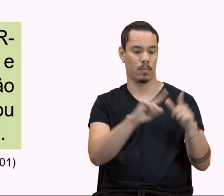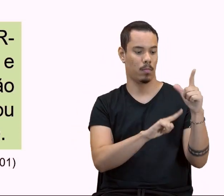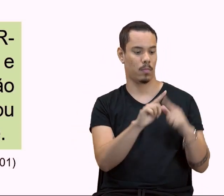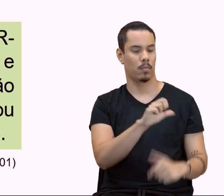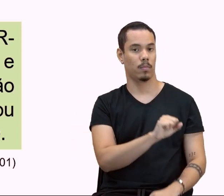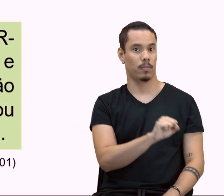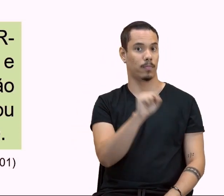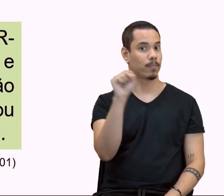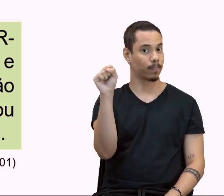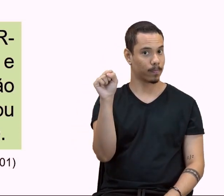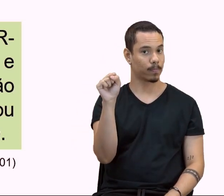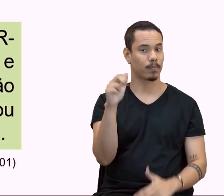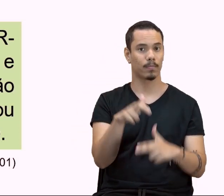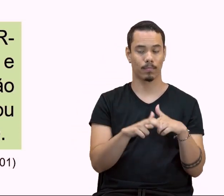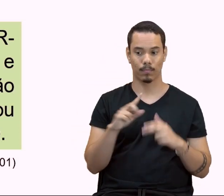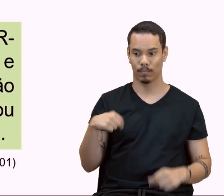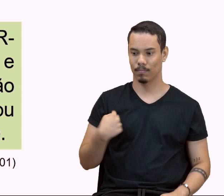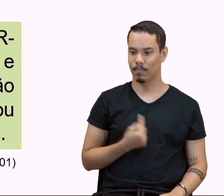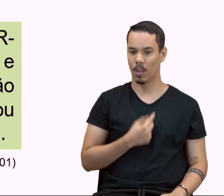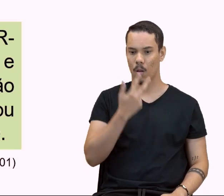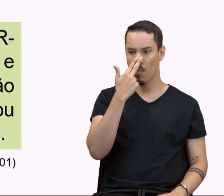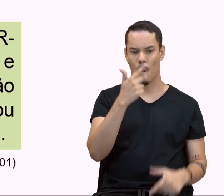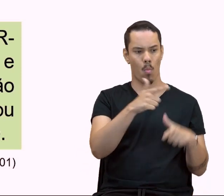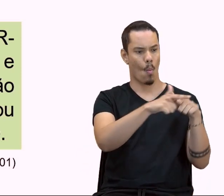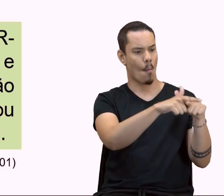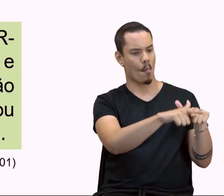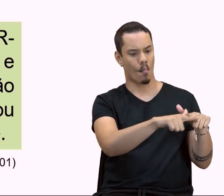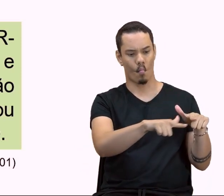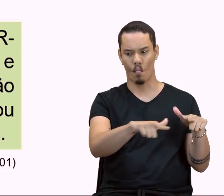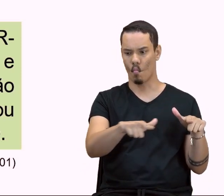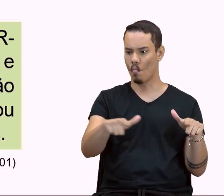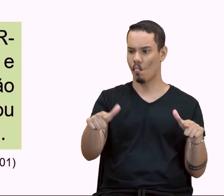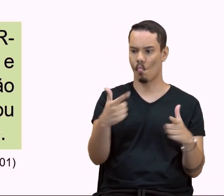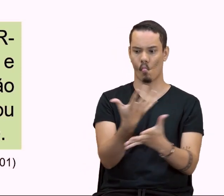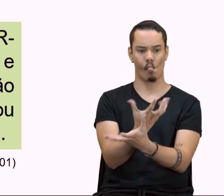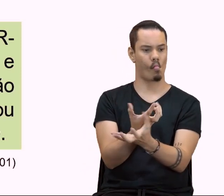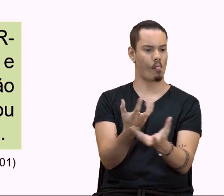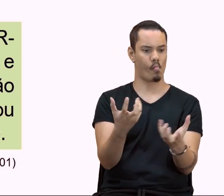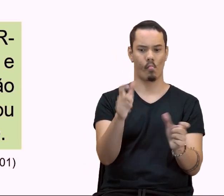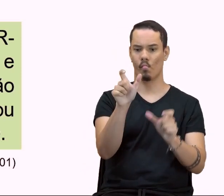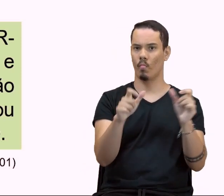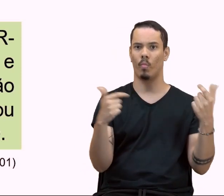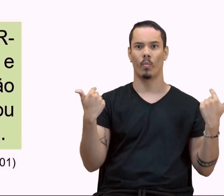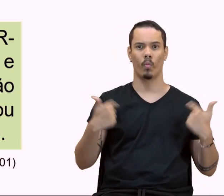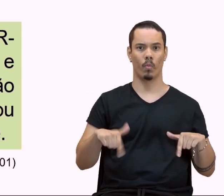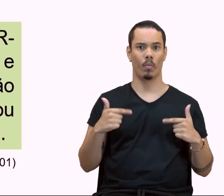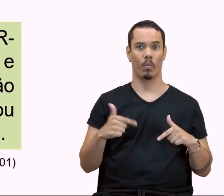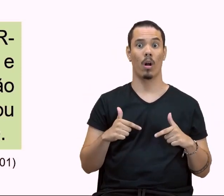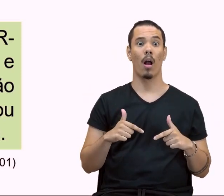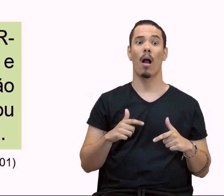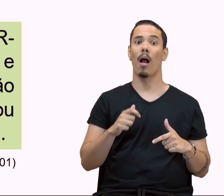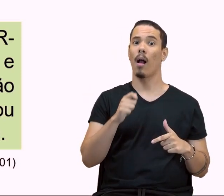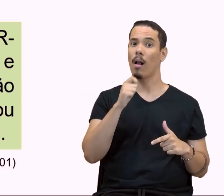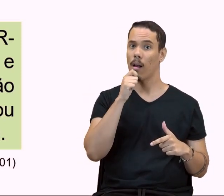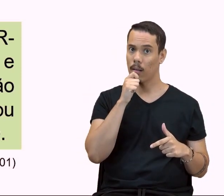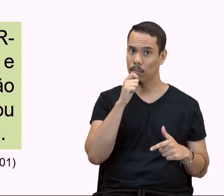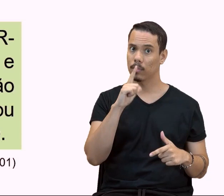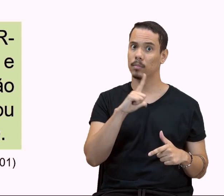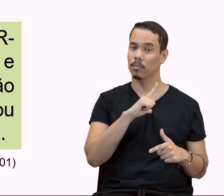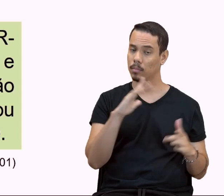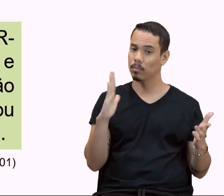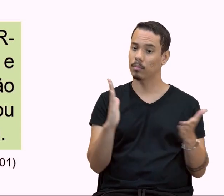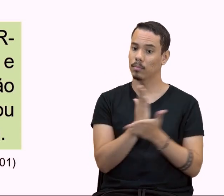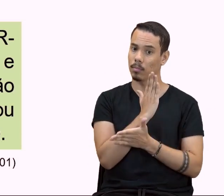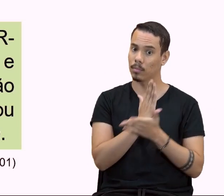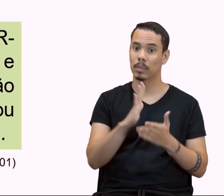só, então nós éramos um imenso vazio demográfico. Com certeza. Rogério, né? Ainda é, olha só, se ainda somos,